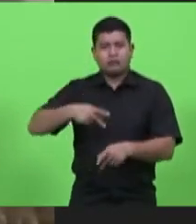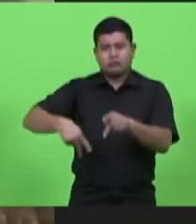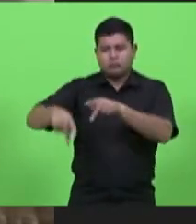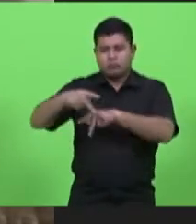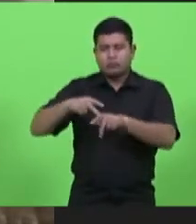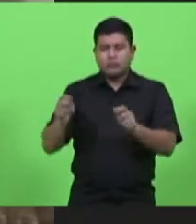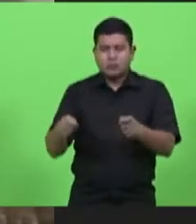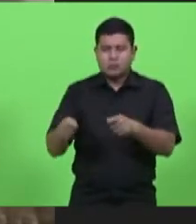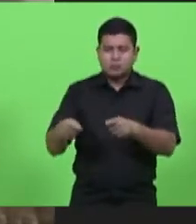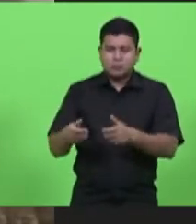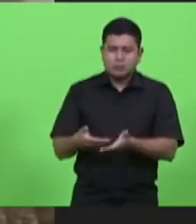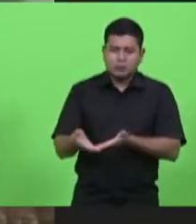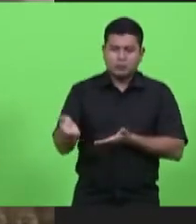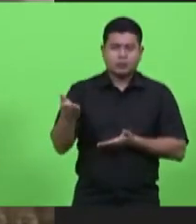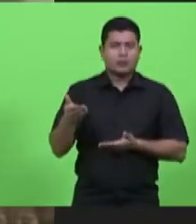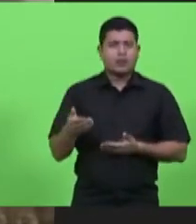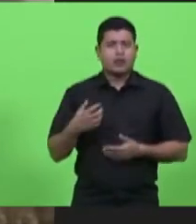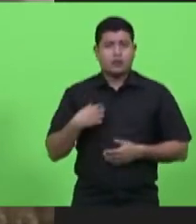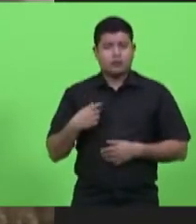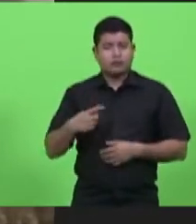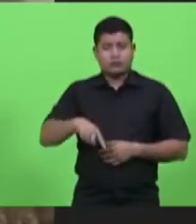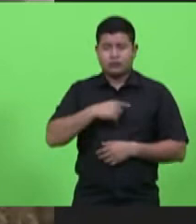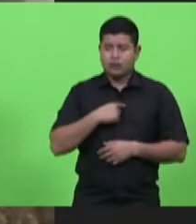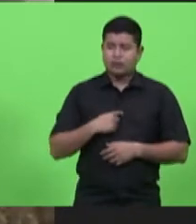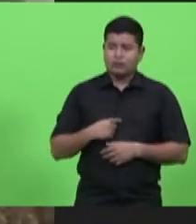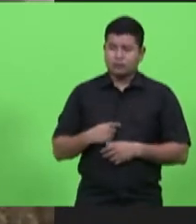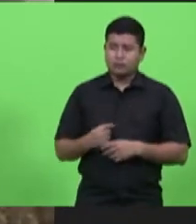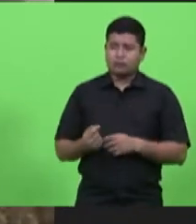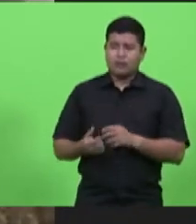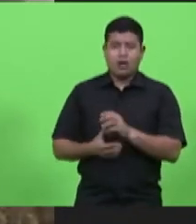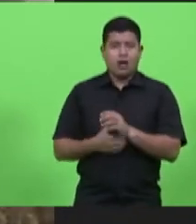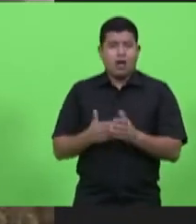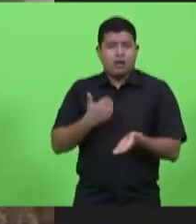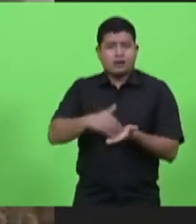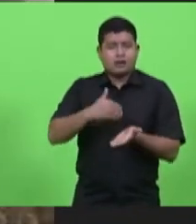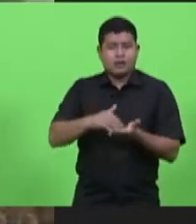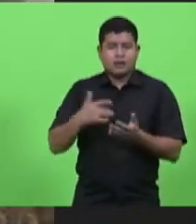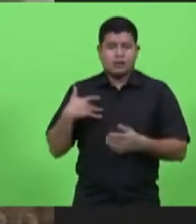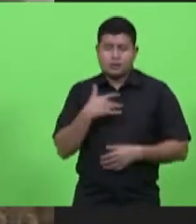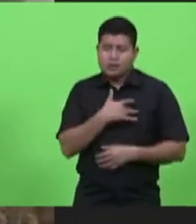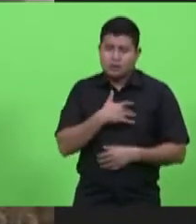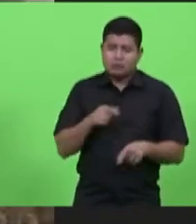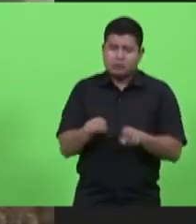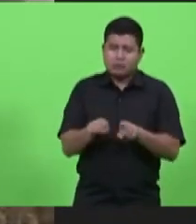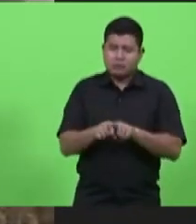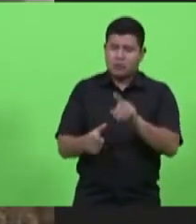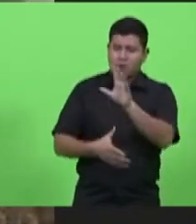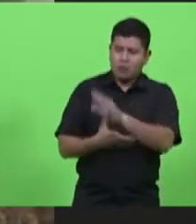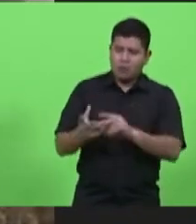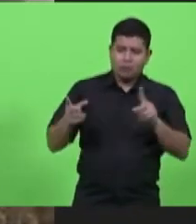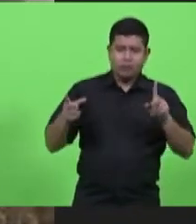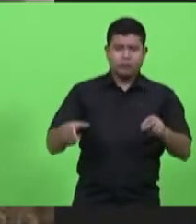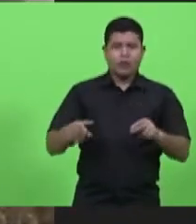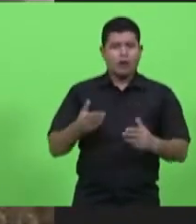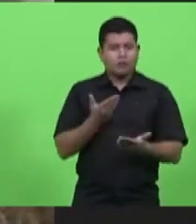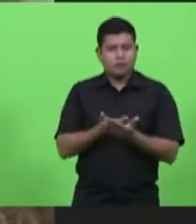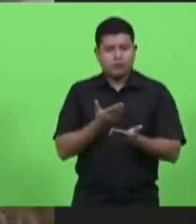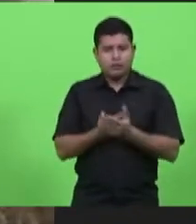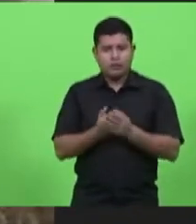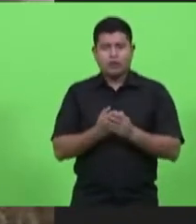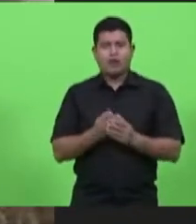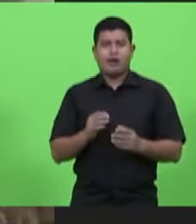Então, acho que é em cima de números como esse que a Secretaria de Saúde precisa se debruçar e efetivamente dar um norte, dar uma